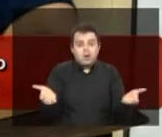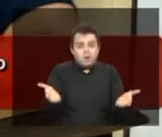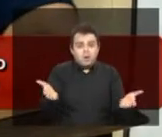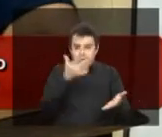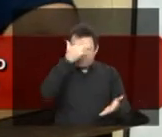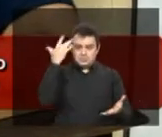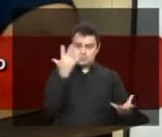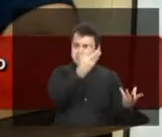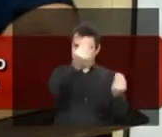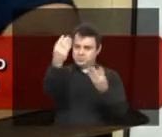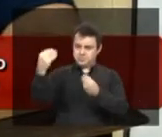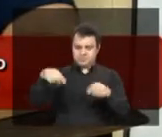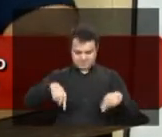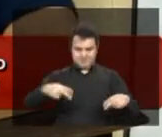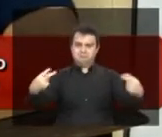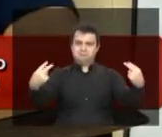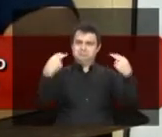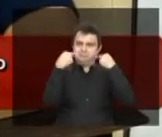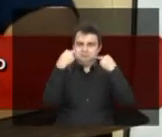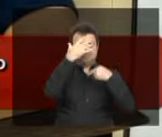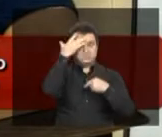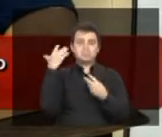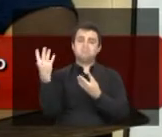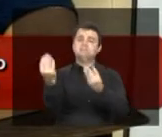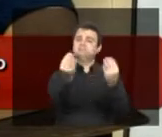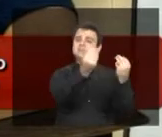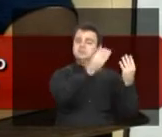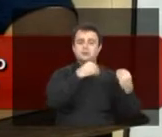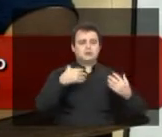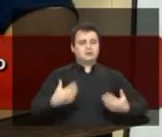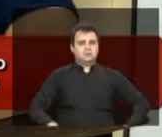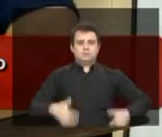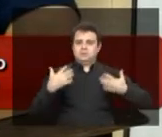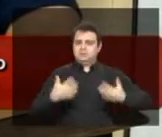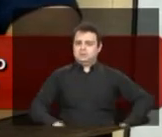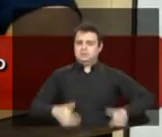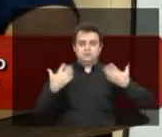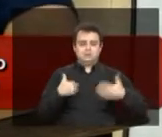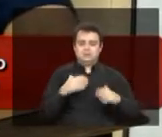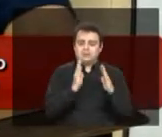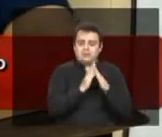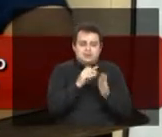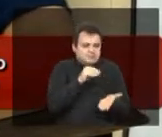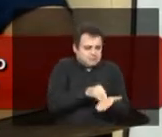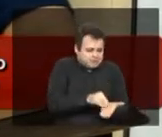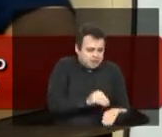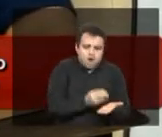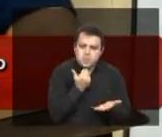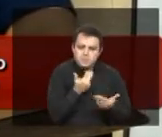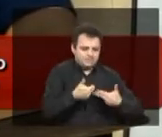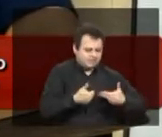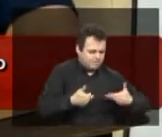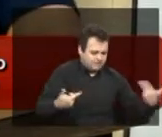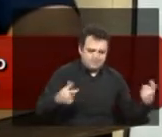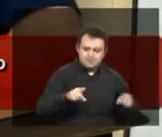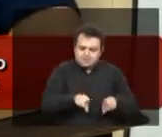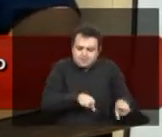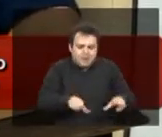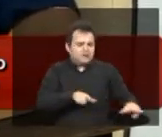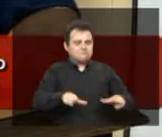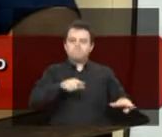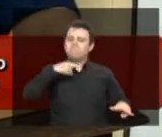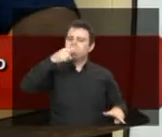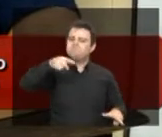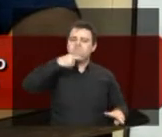está me acompanhando, está chorando aí porque não tem direito que comer em casa, está desempregado,